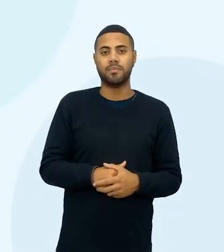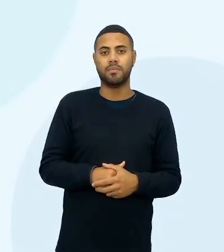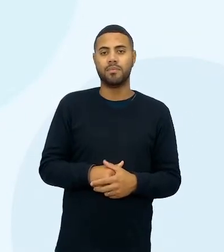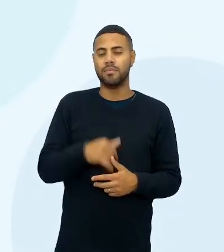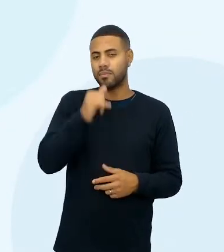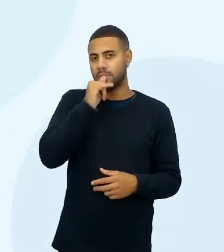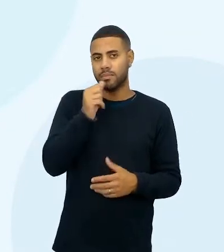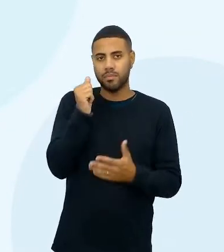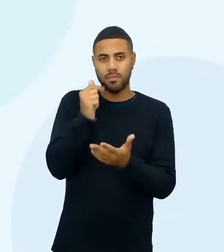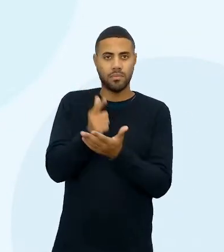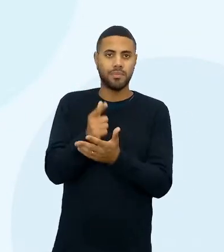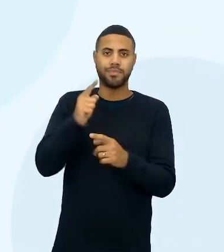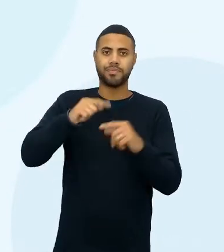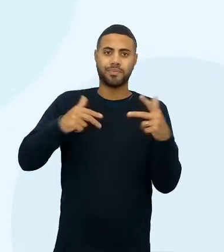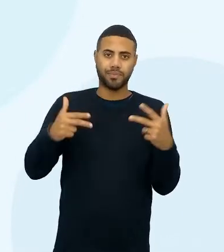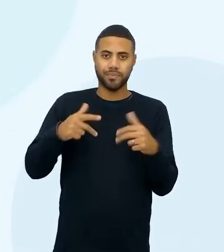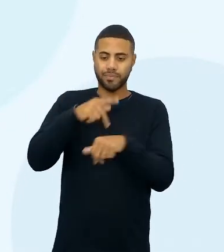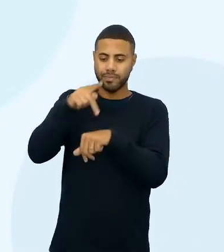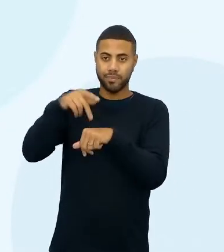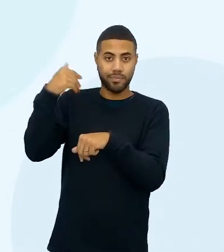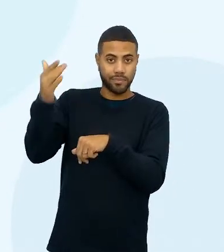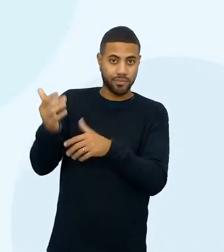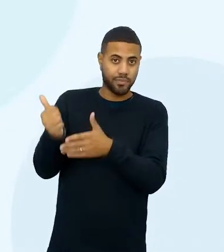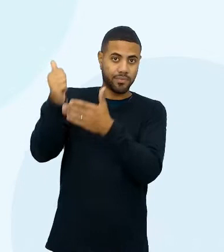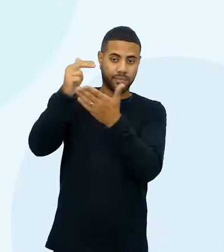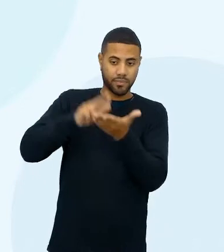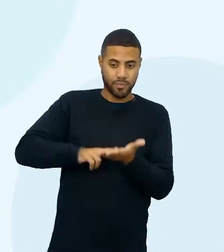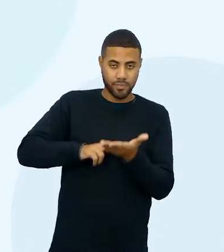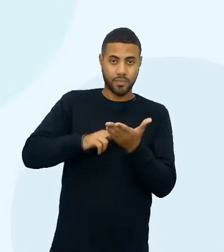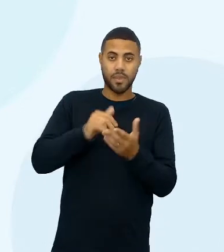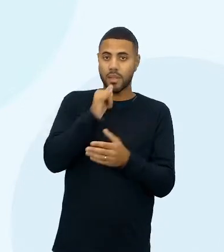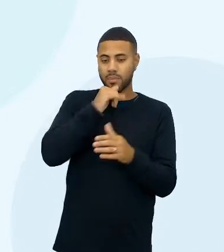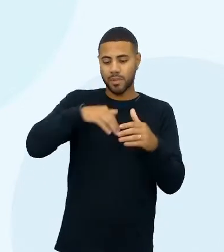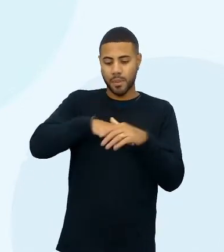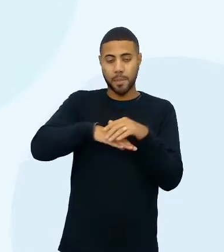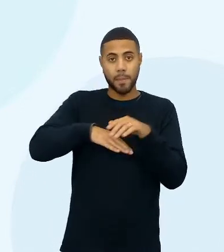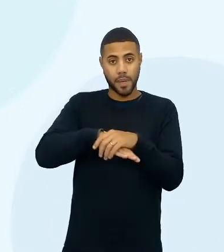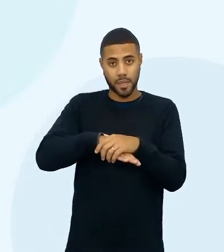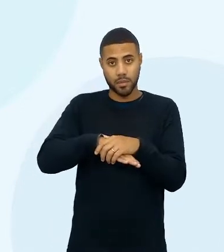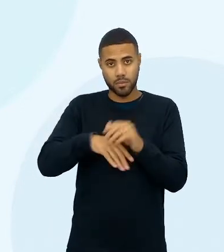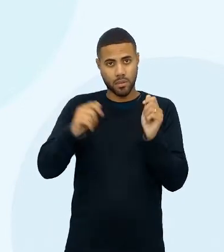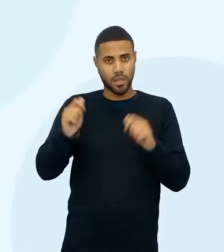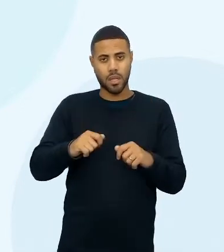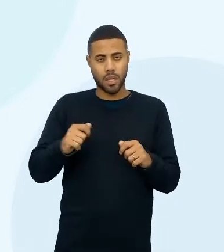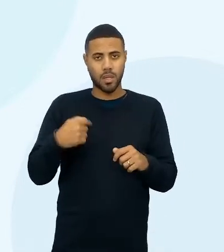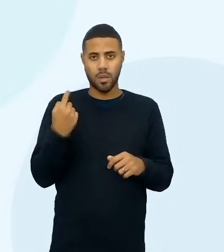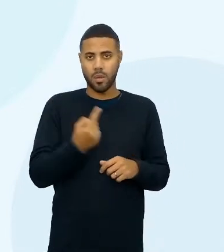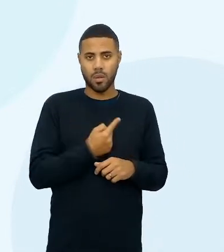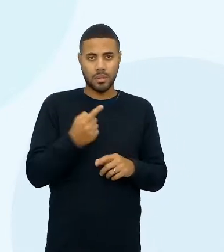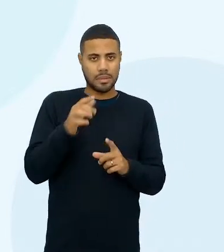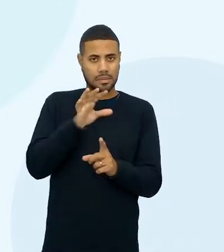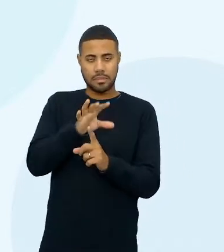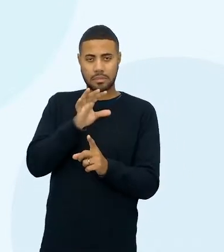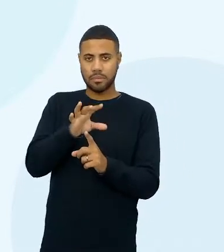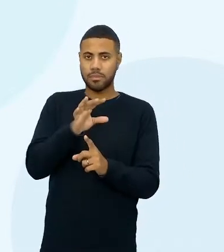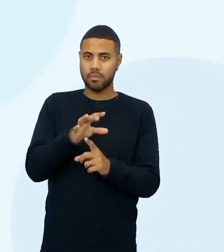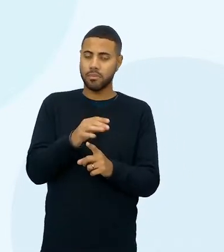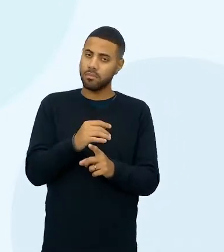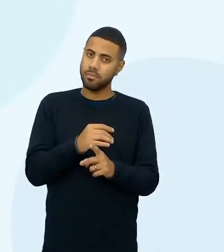um produto, seja ele nacional ou importado, um tênis, por exemplo, cabe a nós influenciarmos,